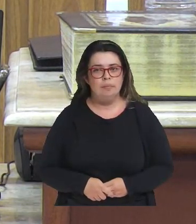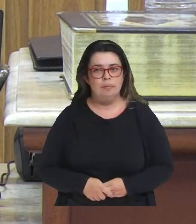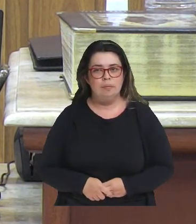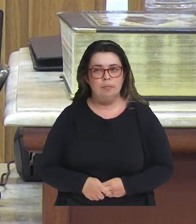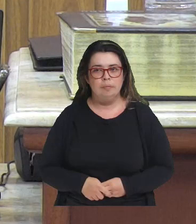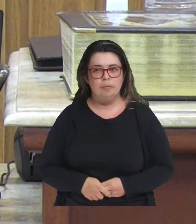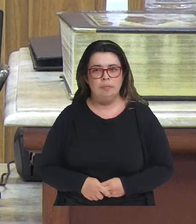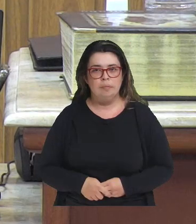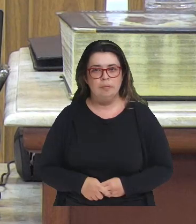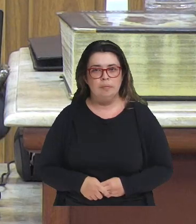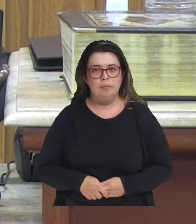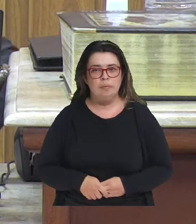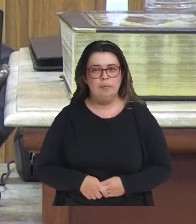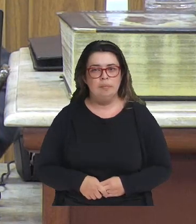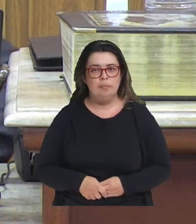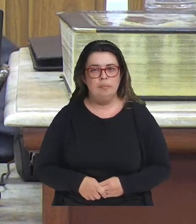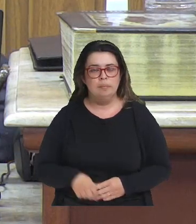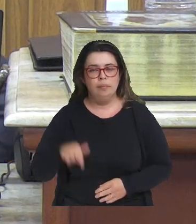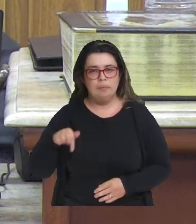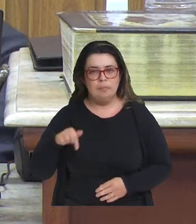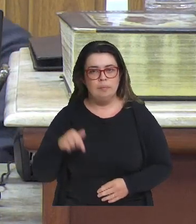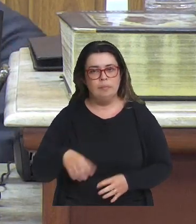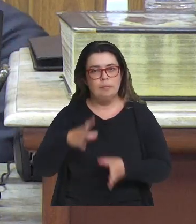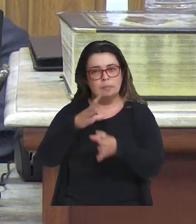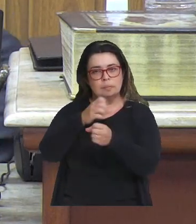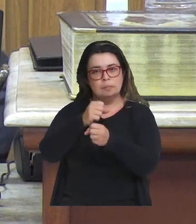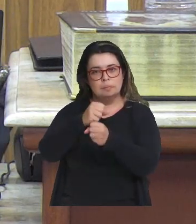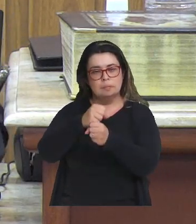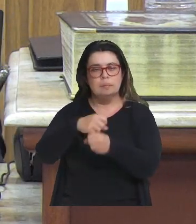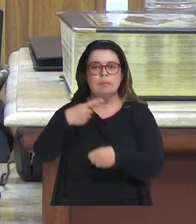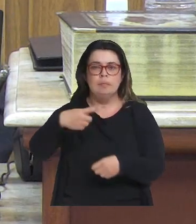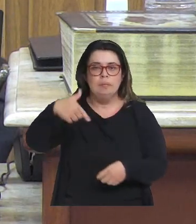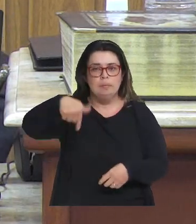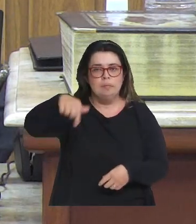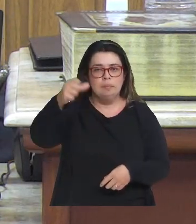essa abertura de crédito no valor de